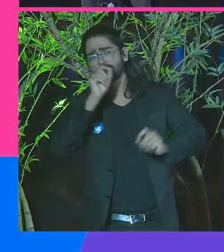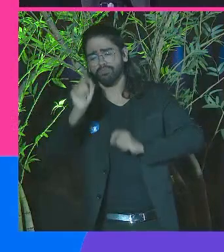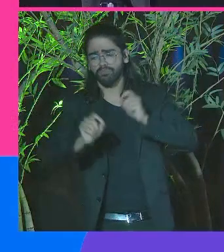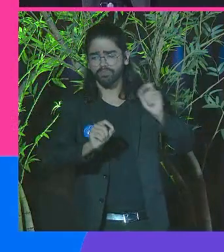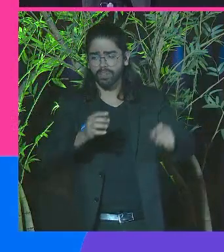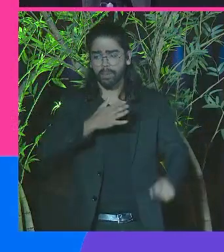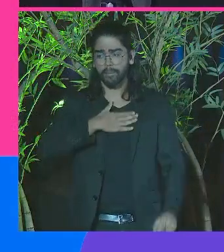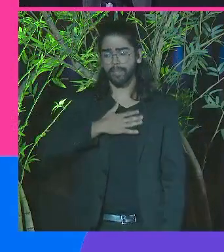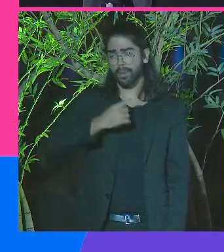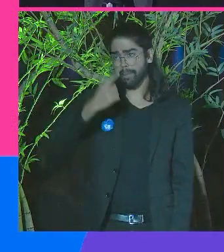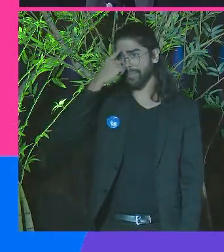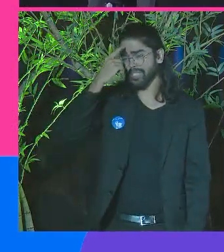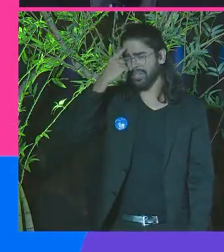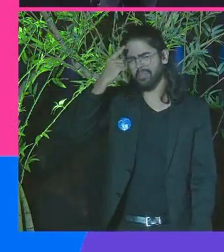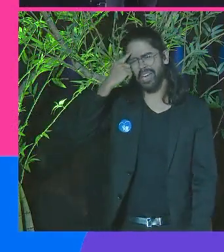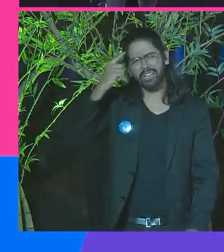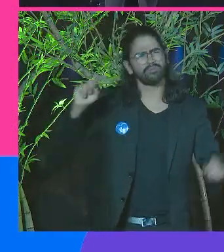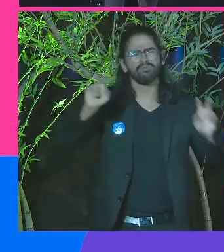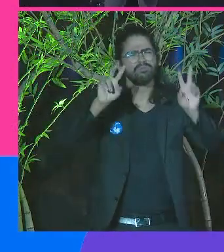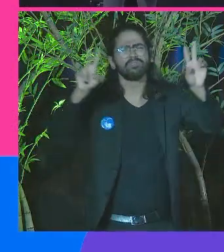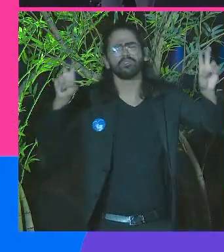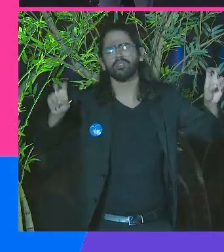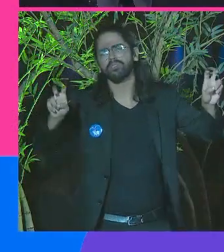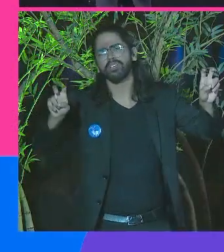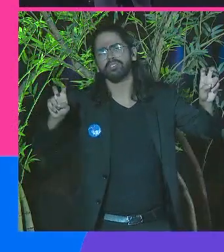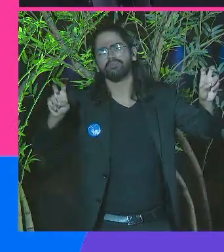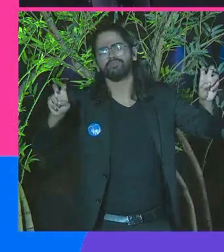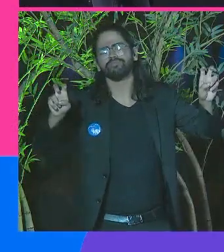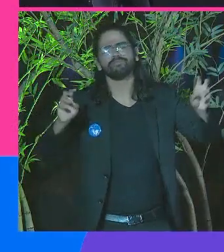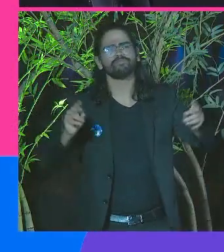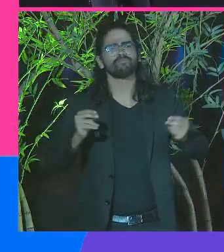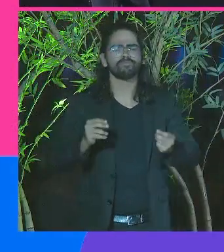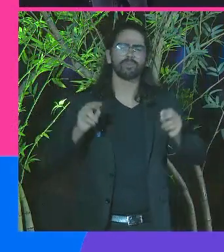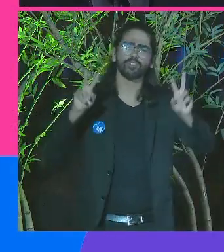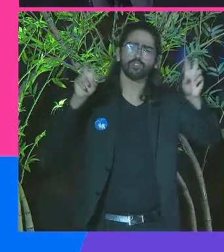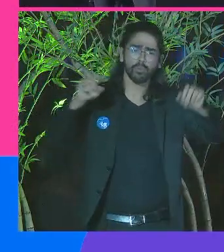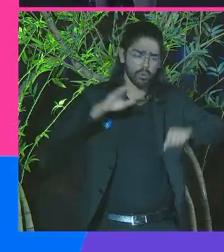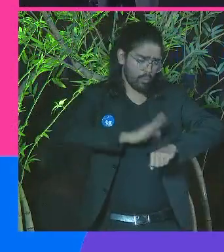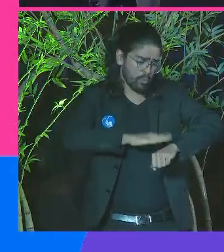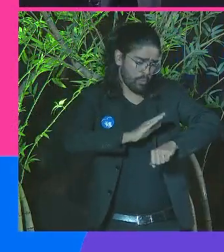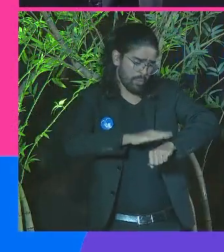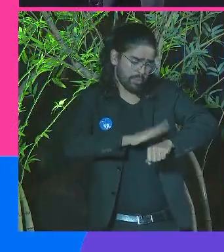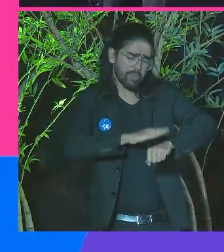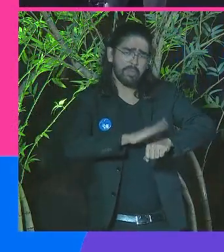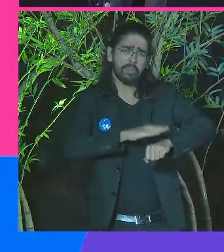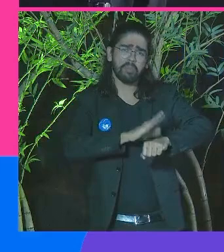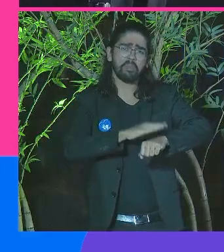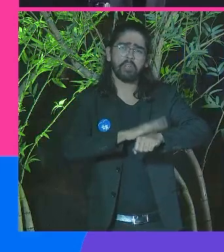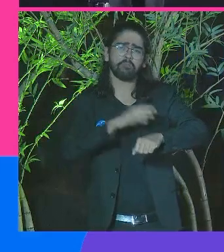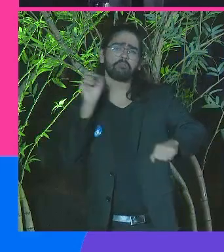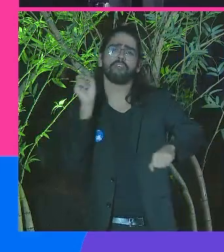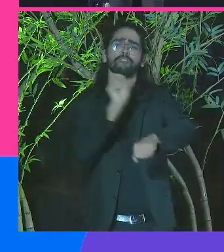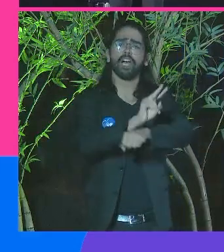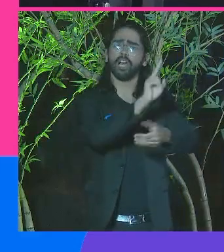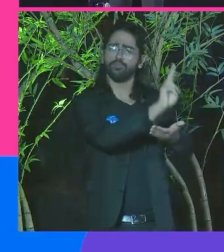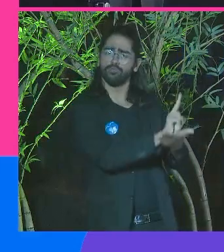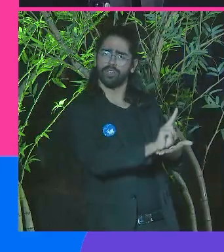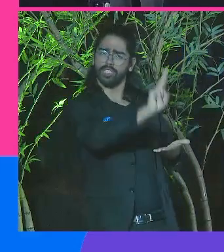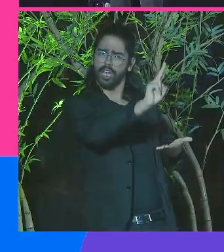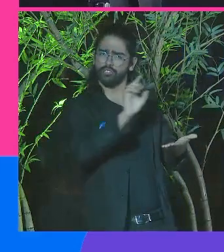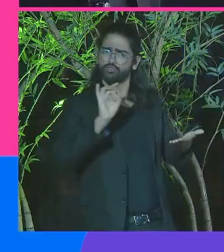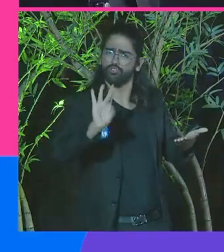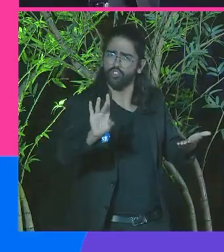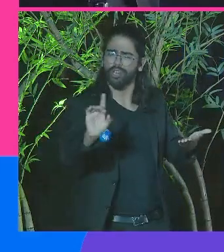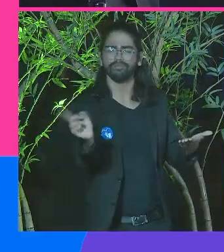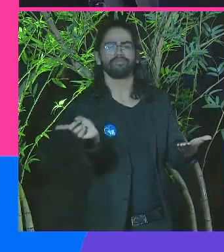tenho não é sobre o momento assim, né, de entrar para a universidade e tudo mais.